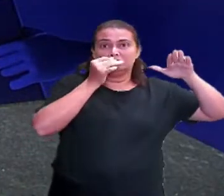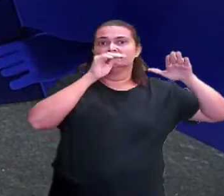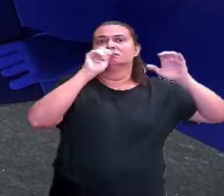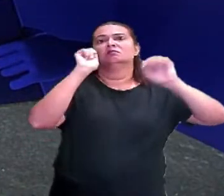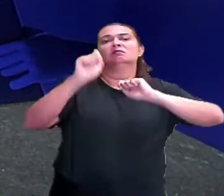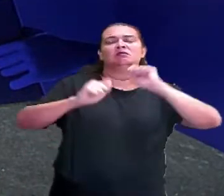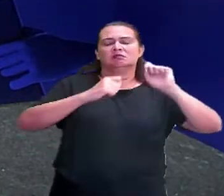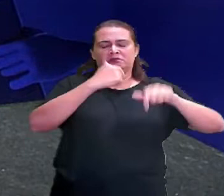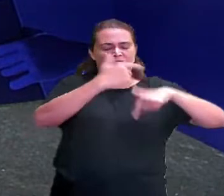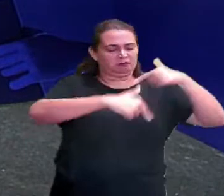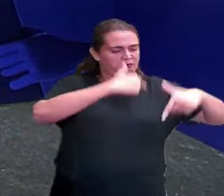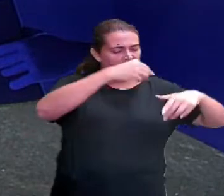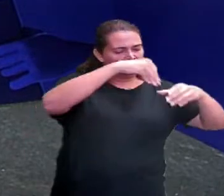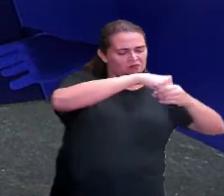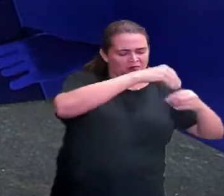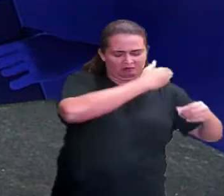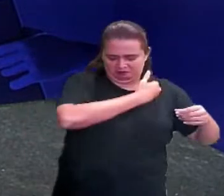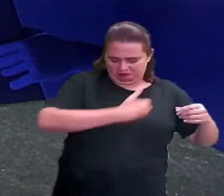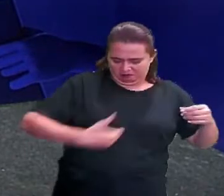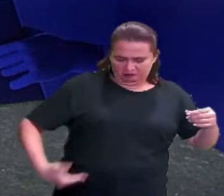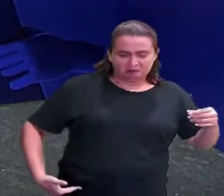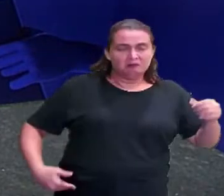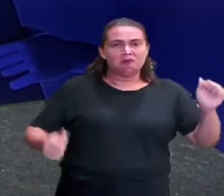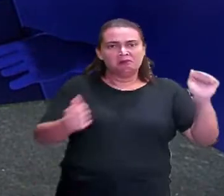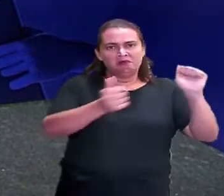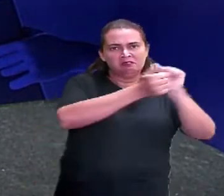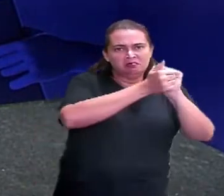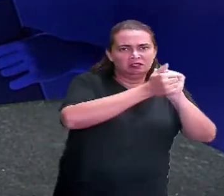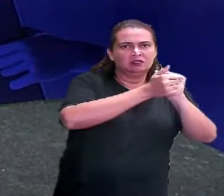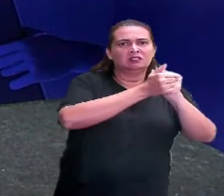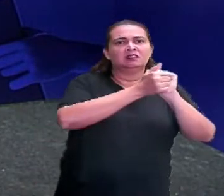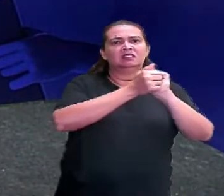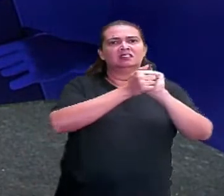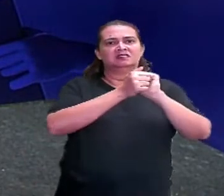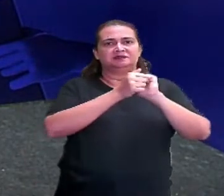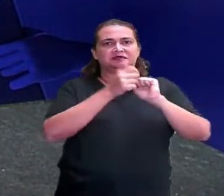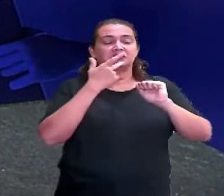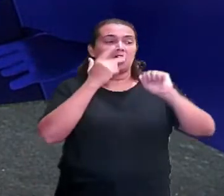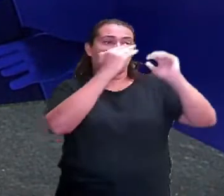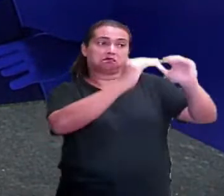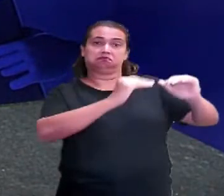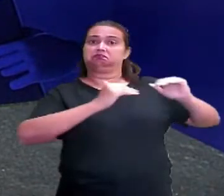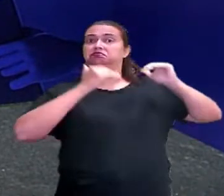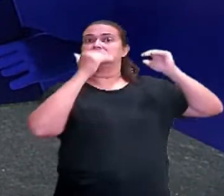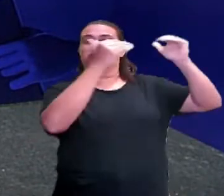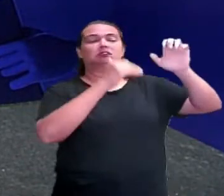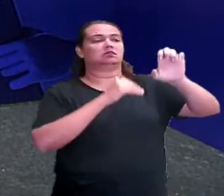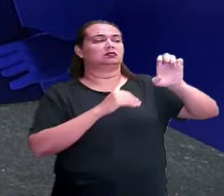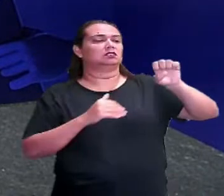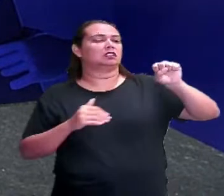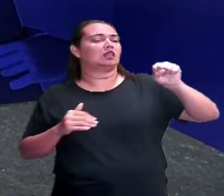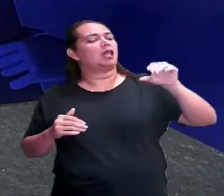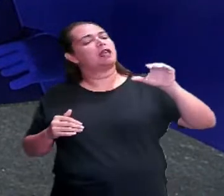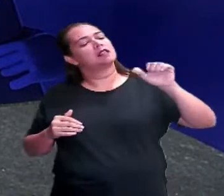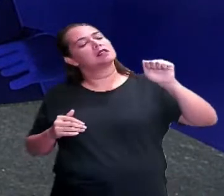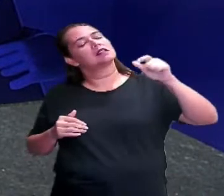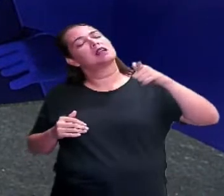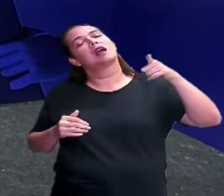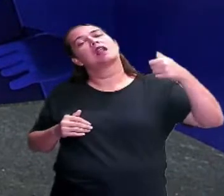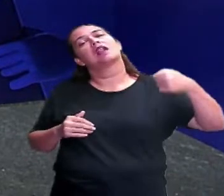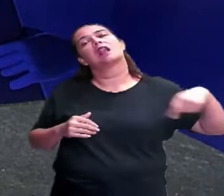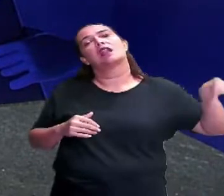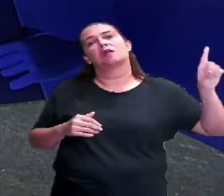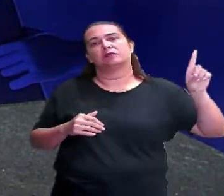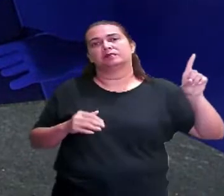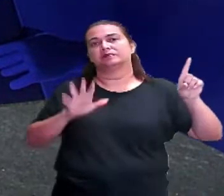no governo, né? Então, fulano está ocupando um cargo no alto escalão ou no baixo escalão. Agora,